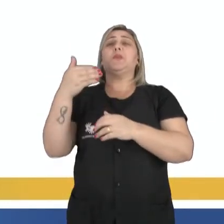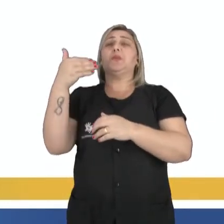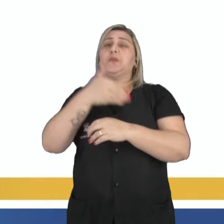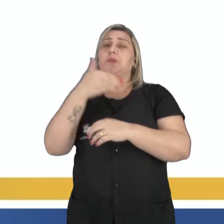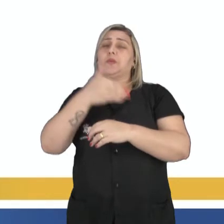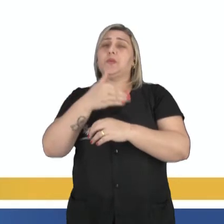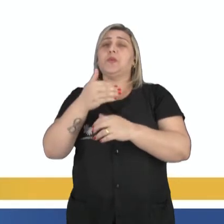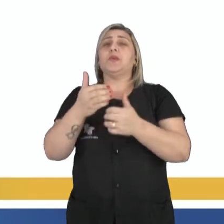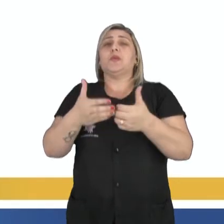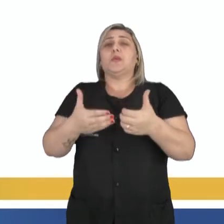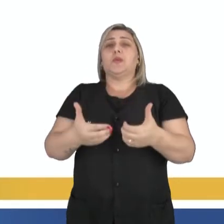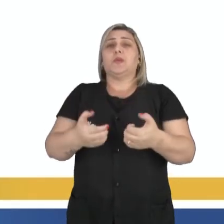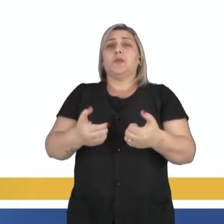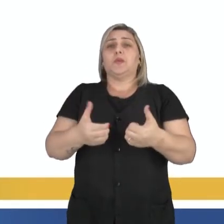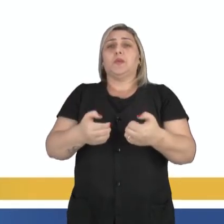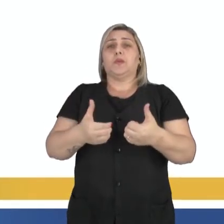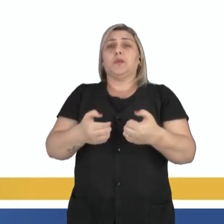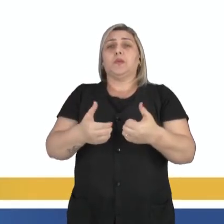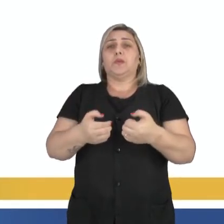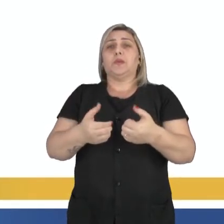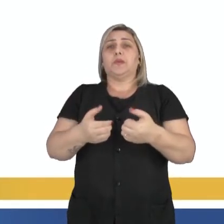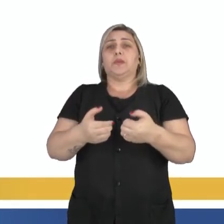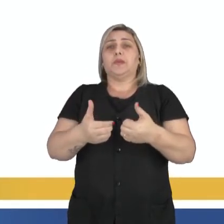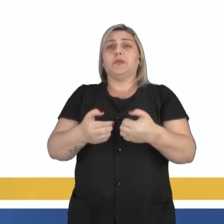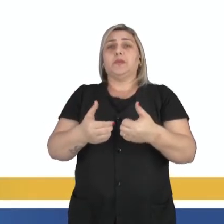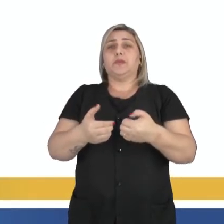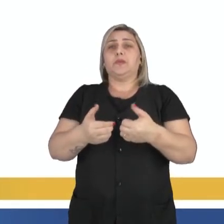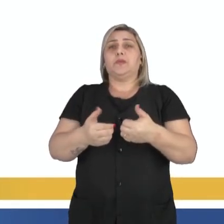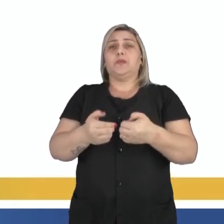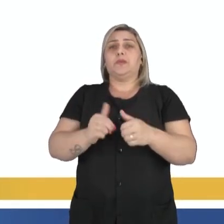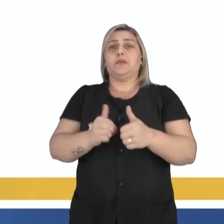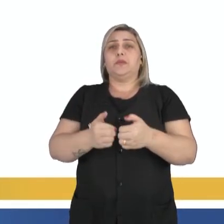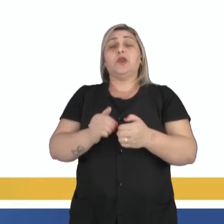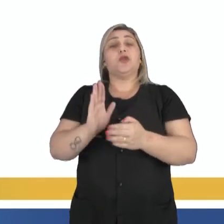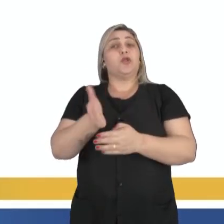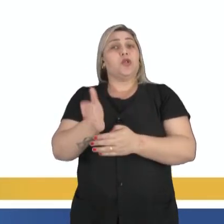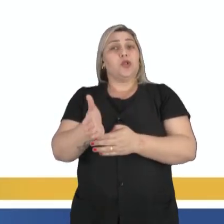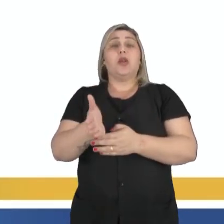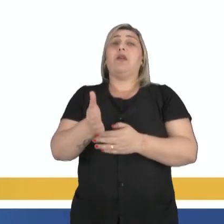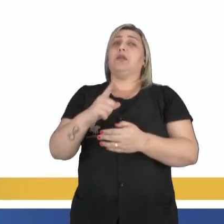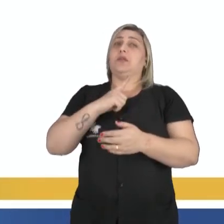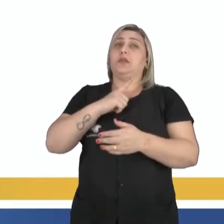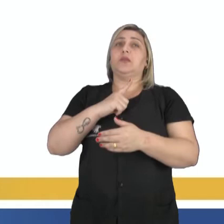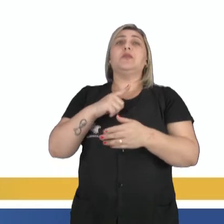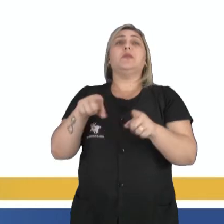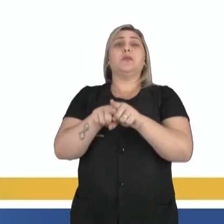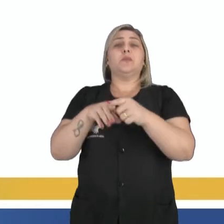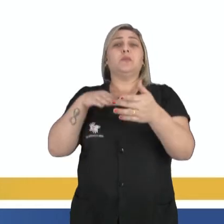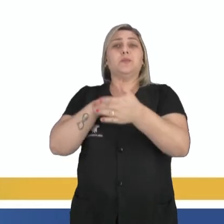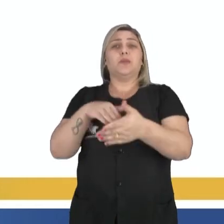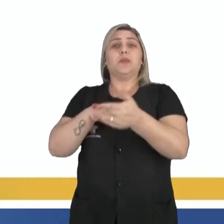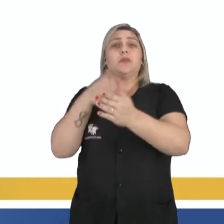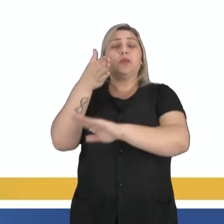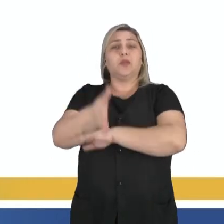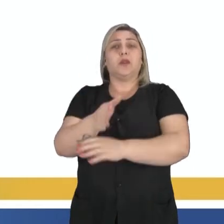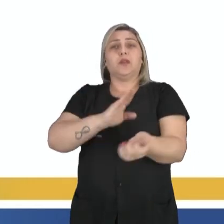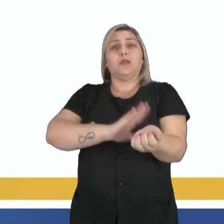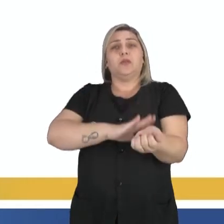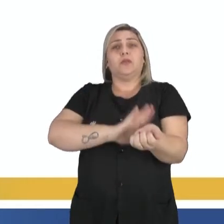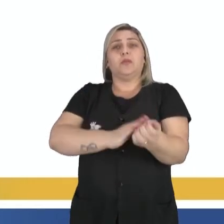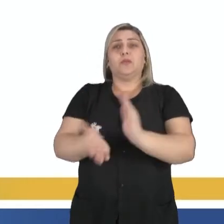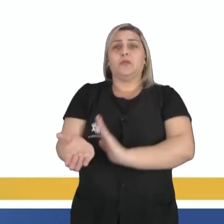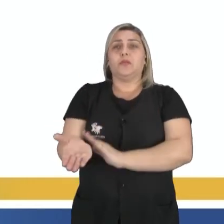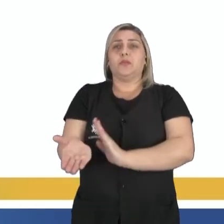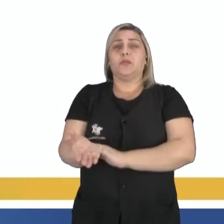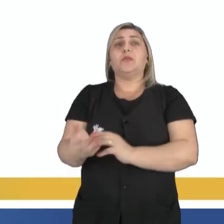tempo segurando o controle do console, né? Já que ele provoca impacto direto no pulso.